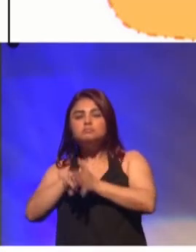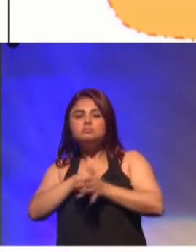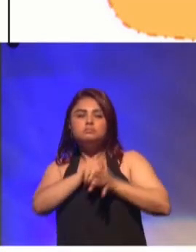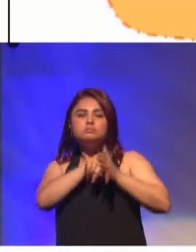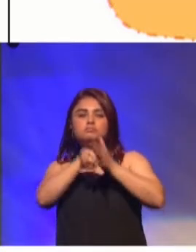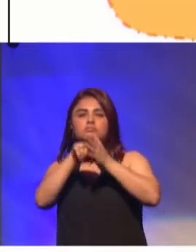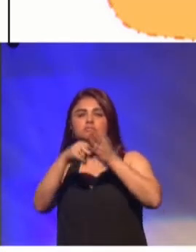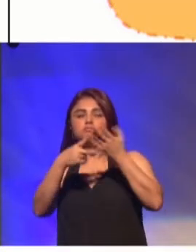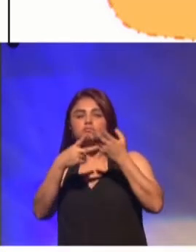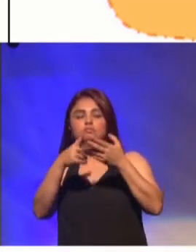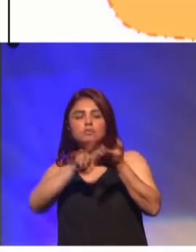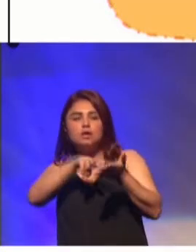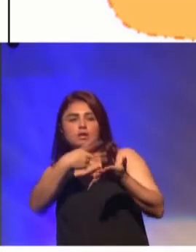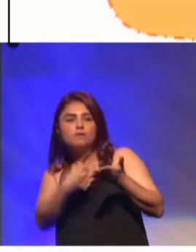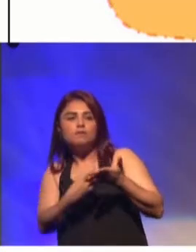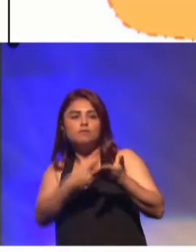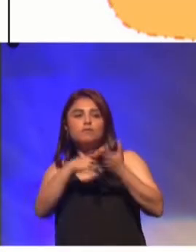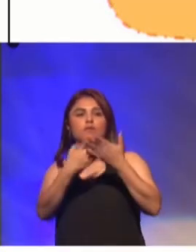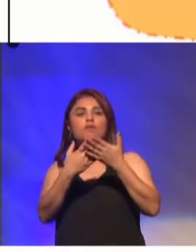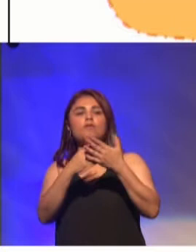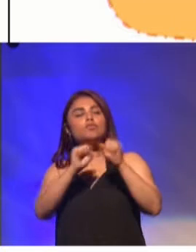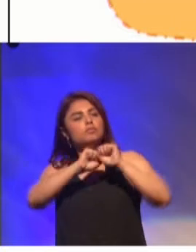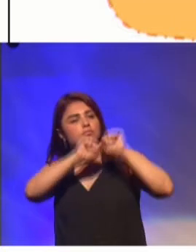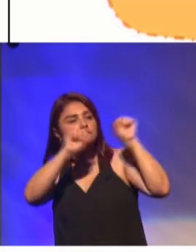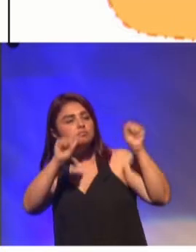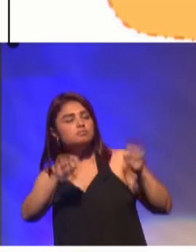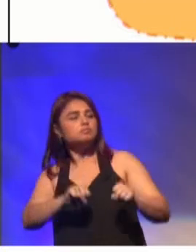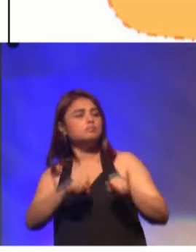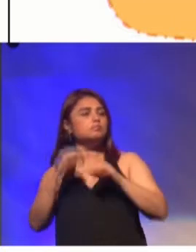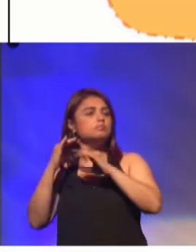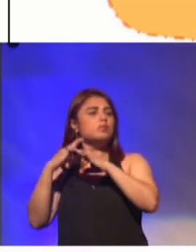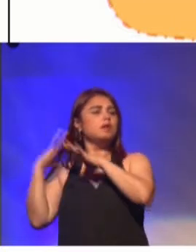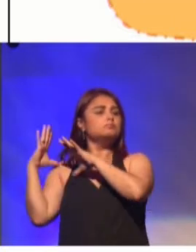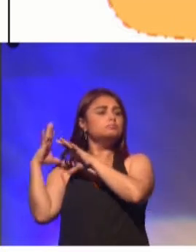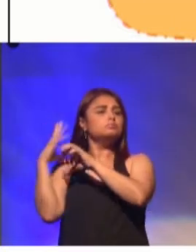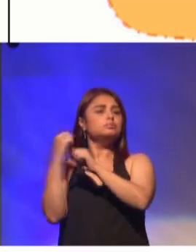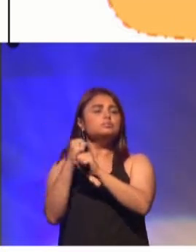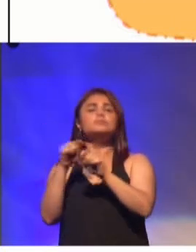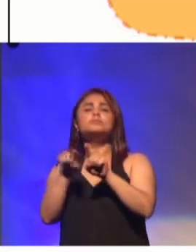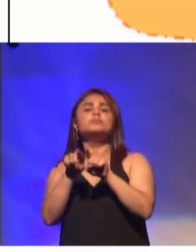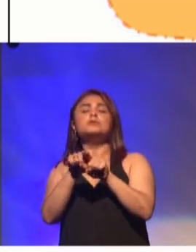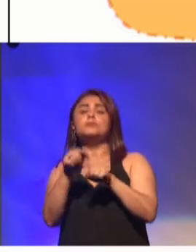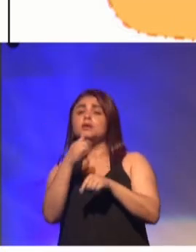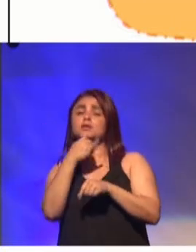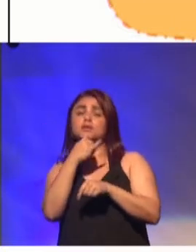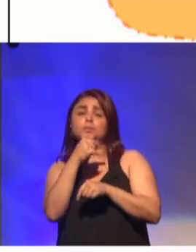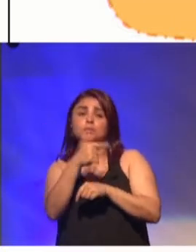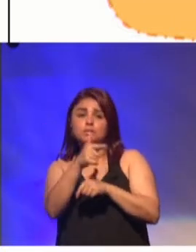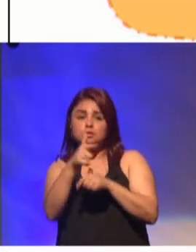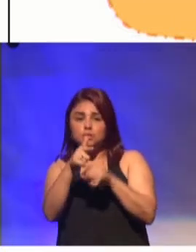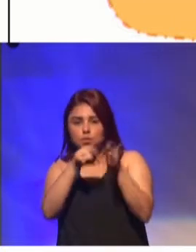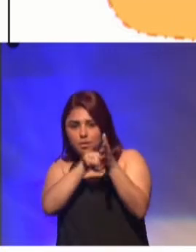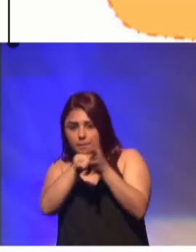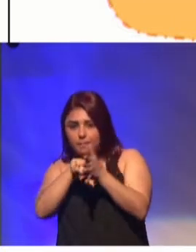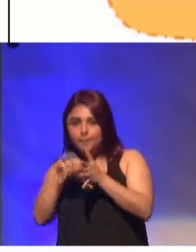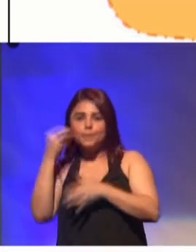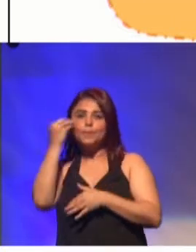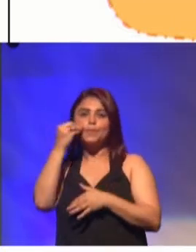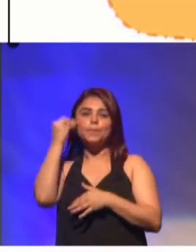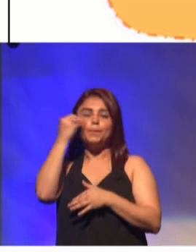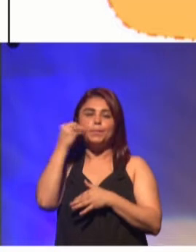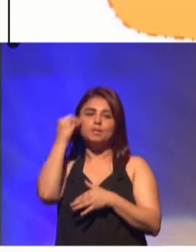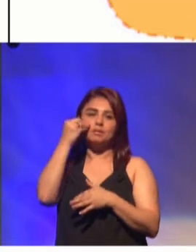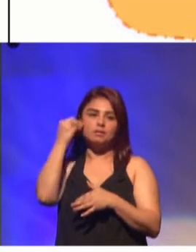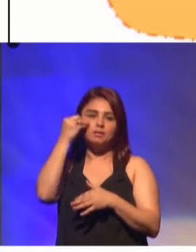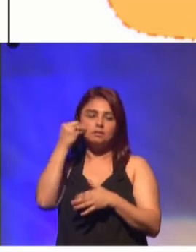As revisões sistemáticas e as meta-análises. Não há revisão sistemática e meta-análise se não tiver ensaio clínico.